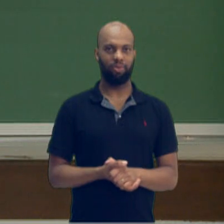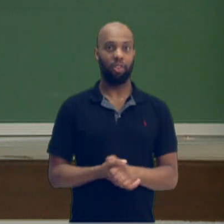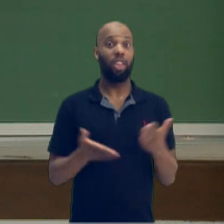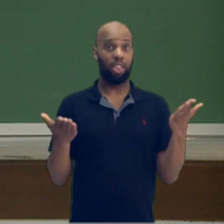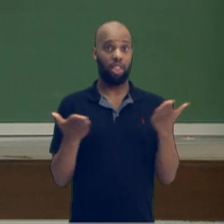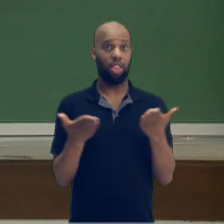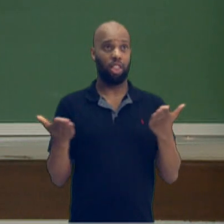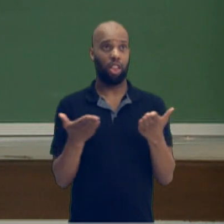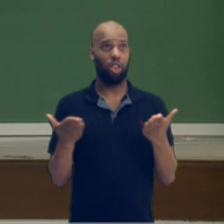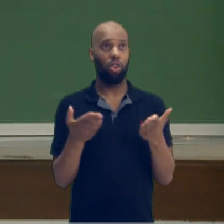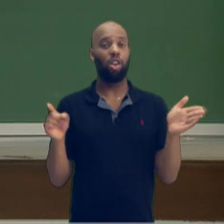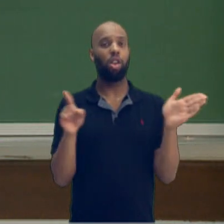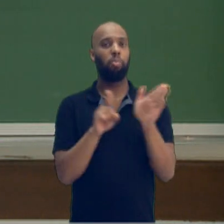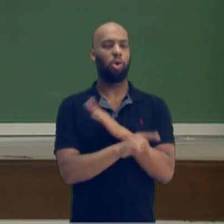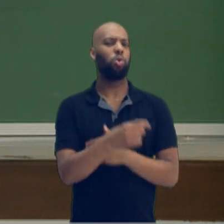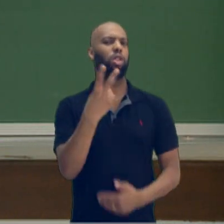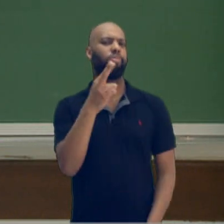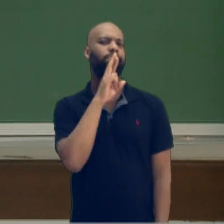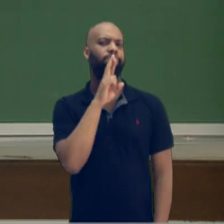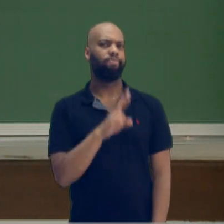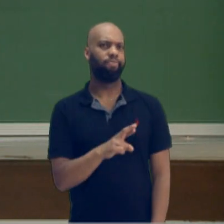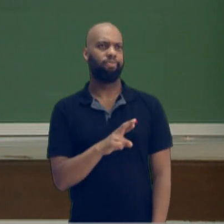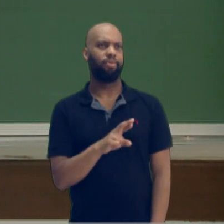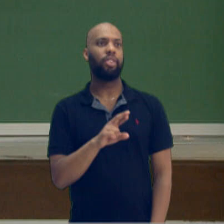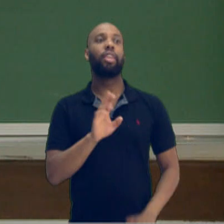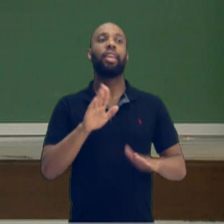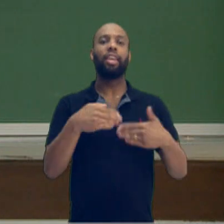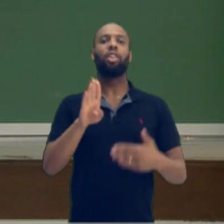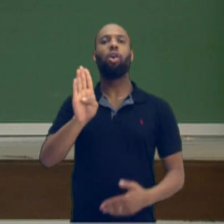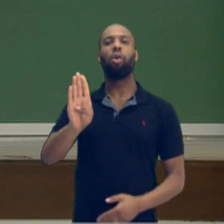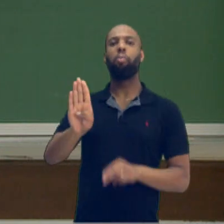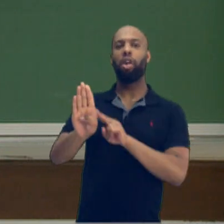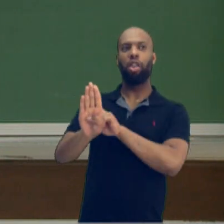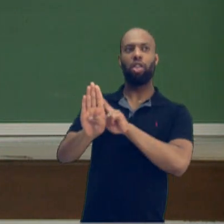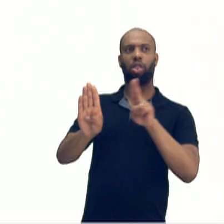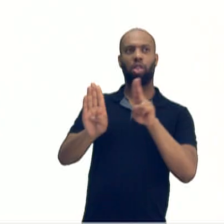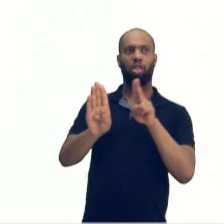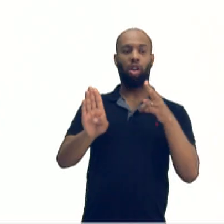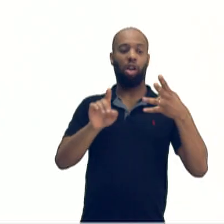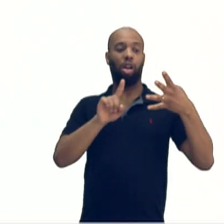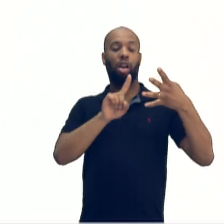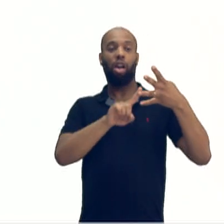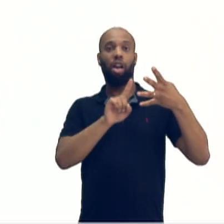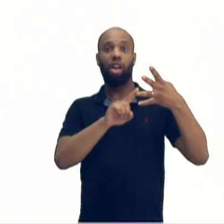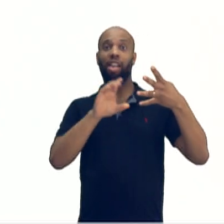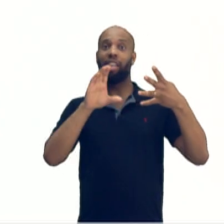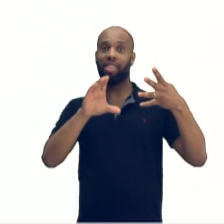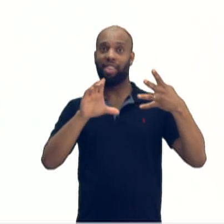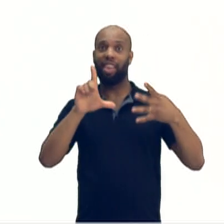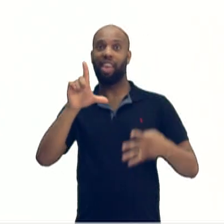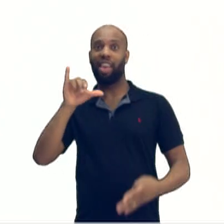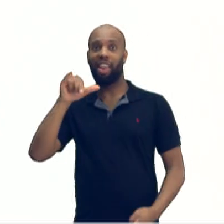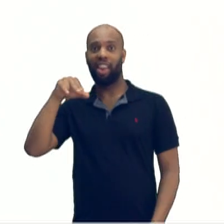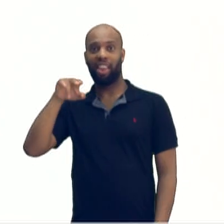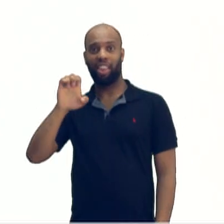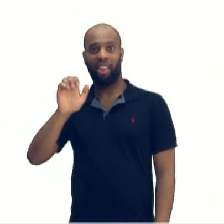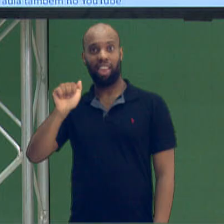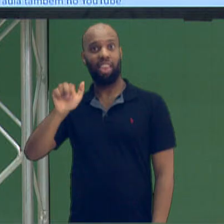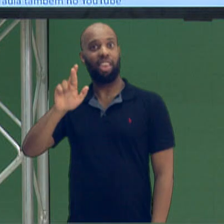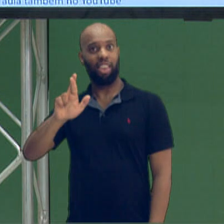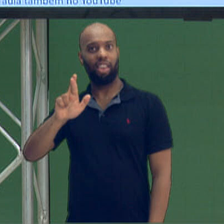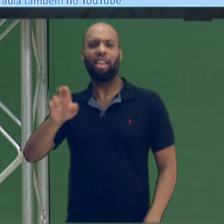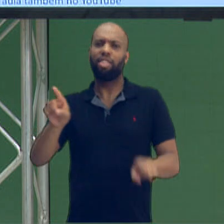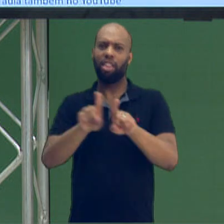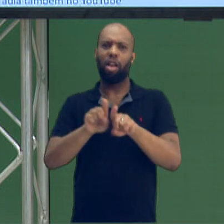Vamos lá então para a segunda questão do nosso quiz. É claro que o termo B vai receber o nome de coeficiente linear, ou a gente viu hoje,